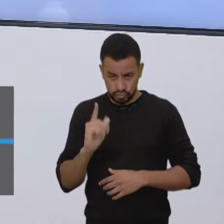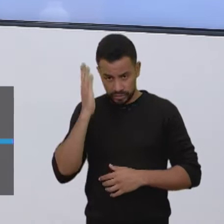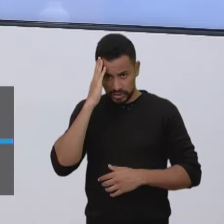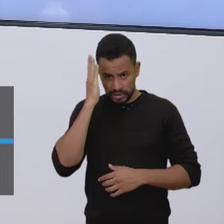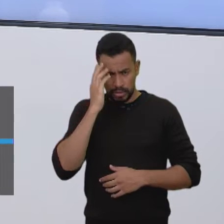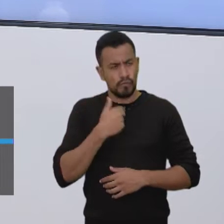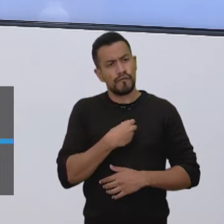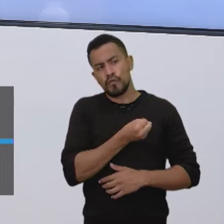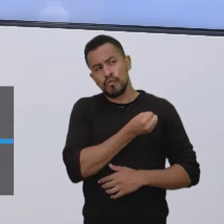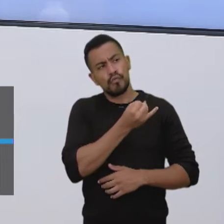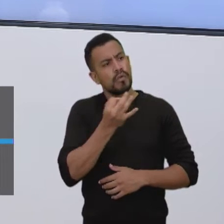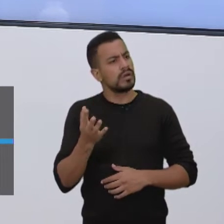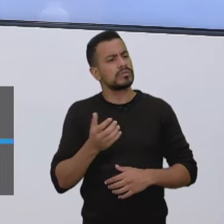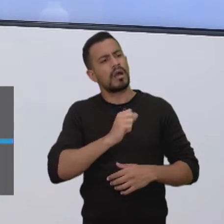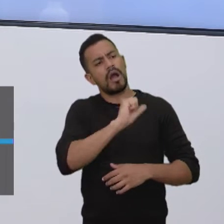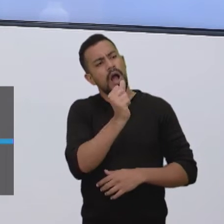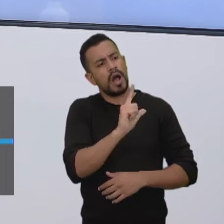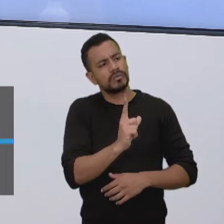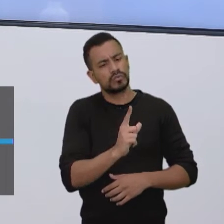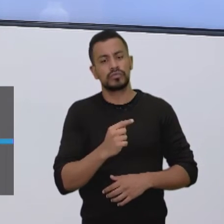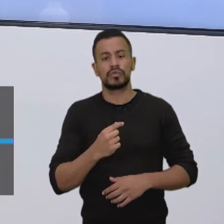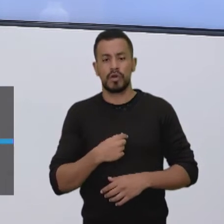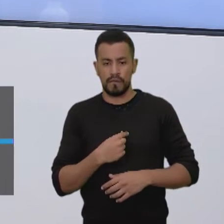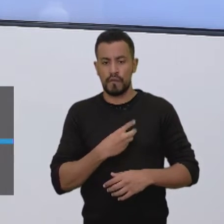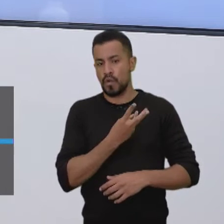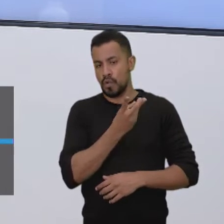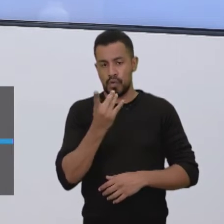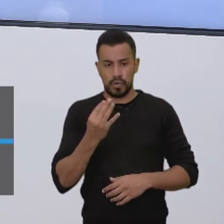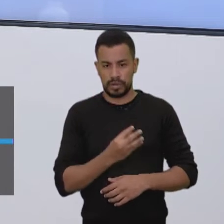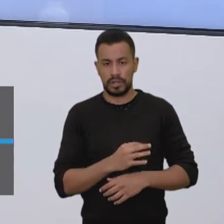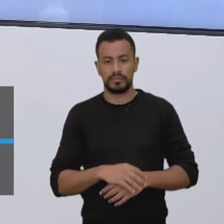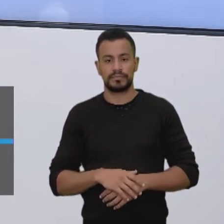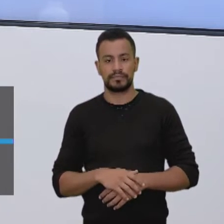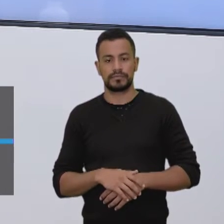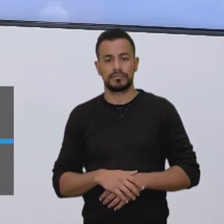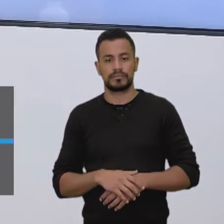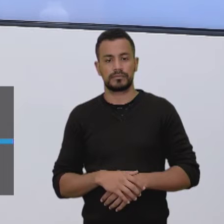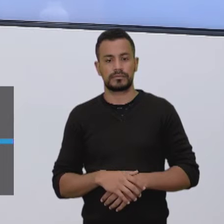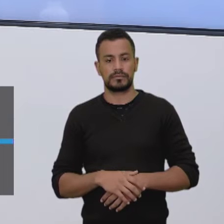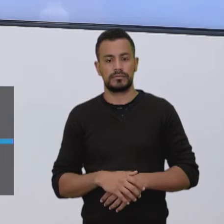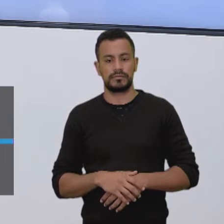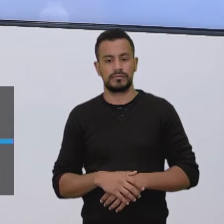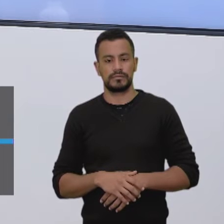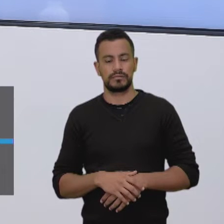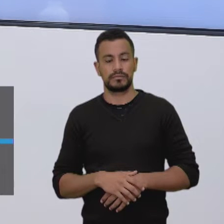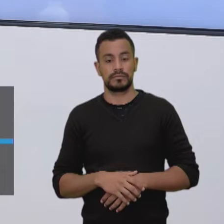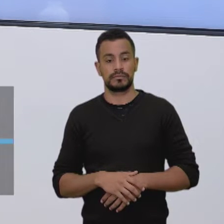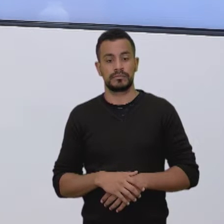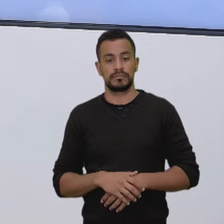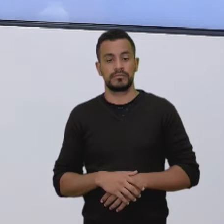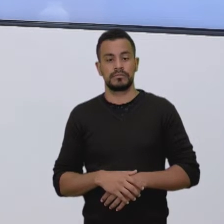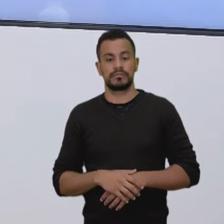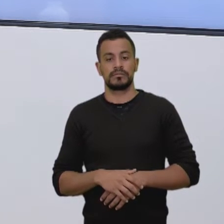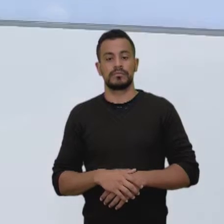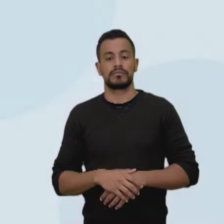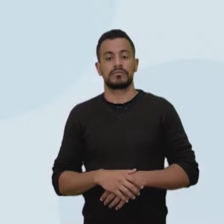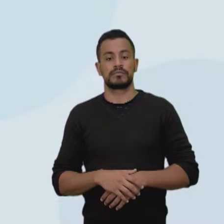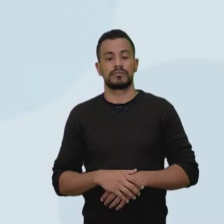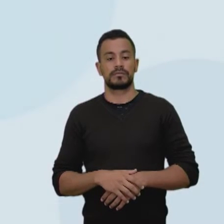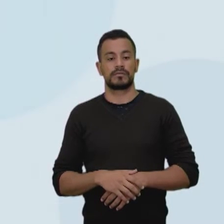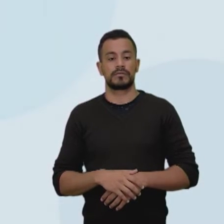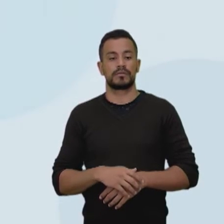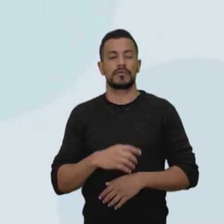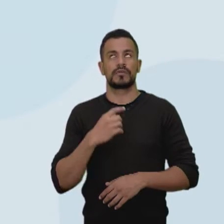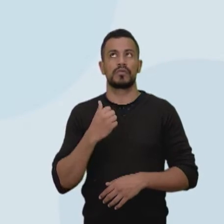são azuis. Então deixa eu pegar a borracha para contar somente os azuis. Então vamos lá. Azul eu tenho